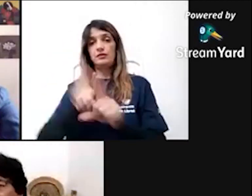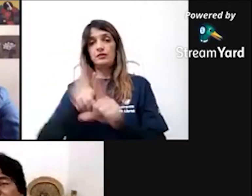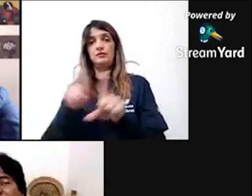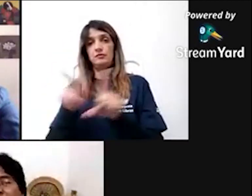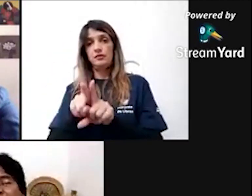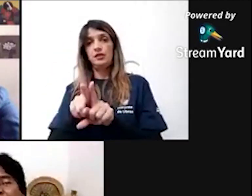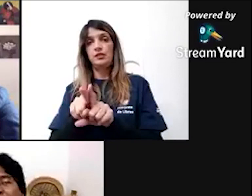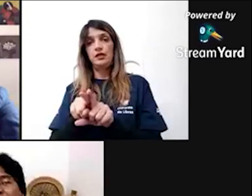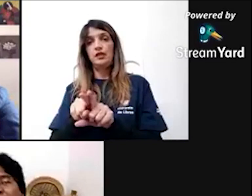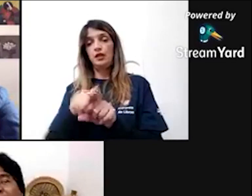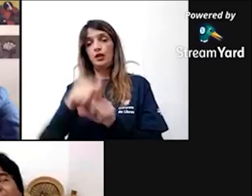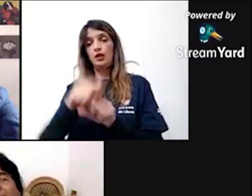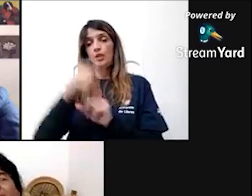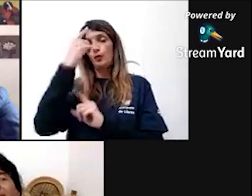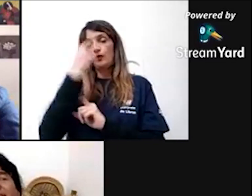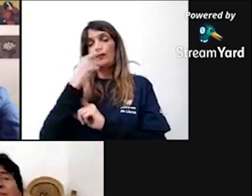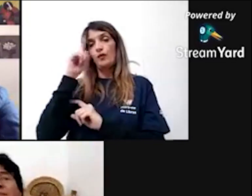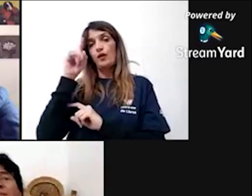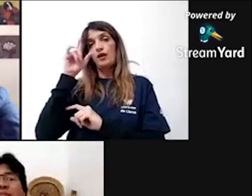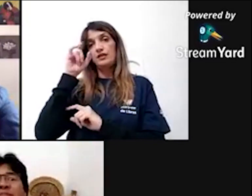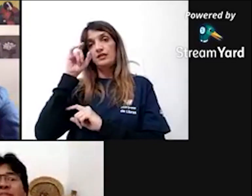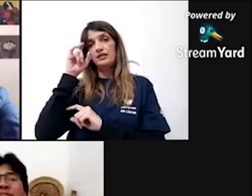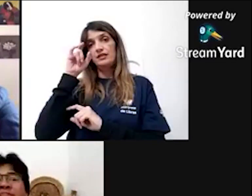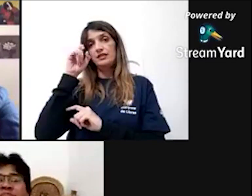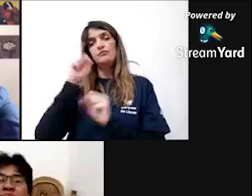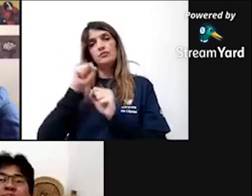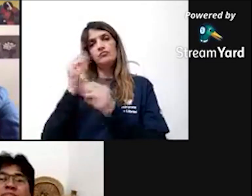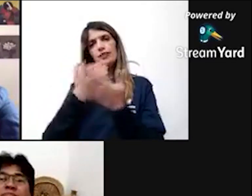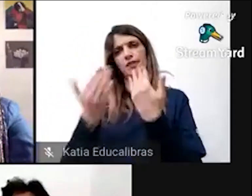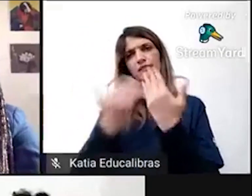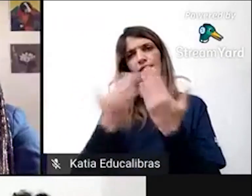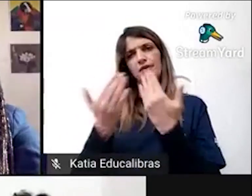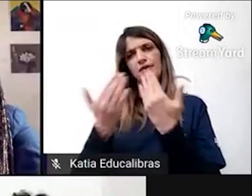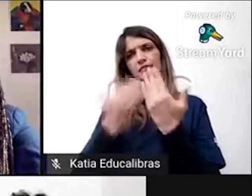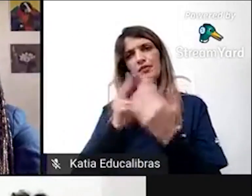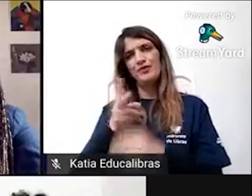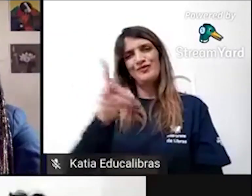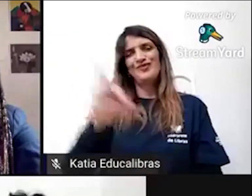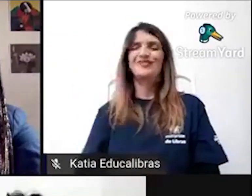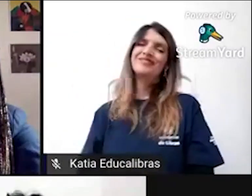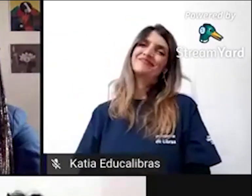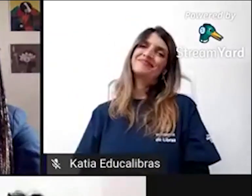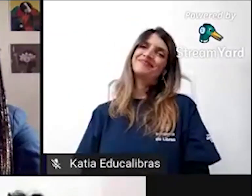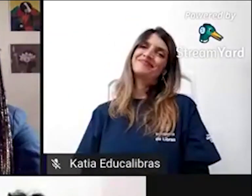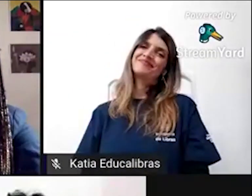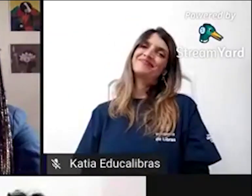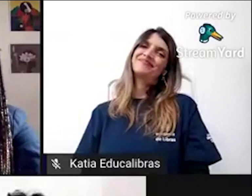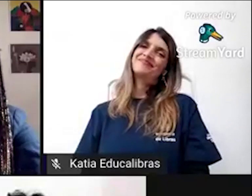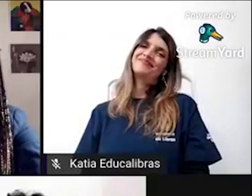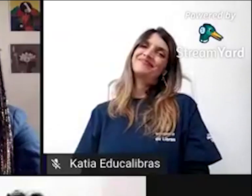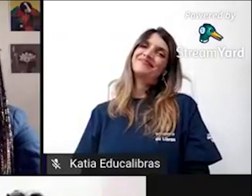meu perfil lá, e a gente pode, claro, sempre continuar conversando na medida do possível. E tem